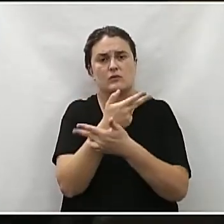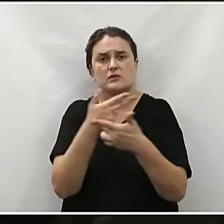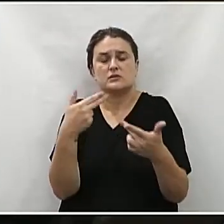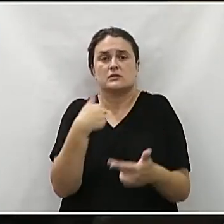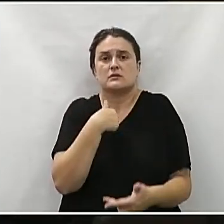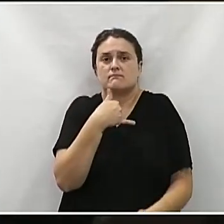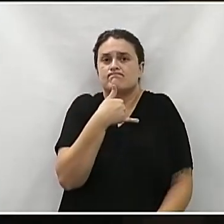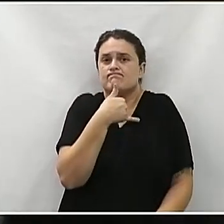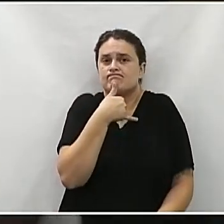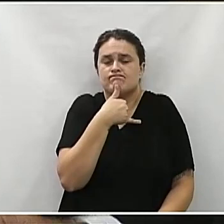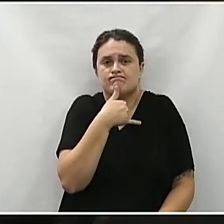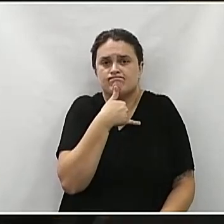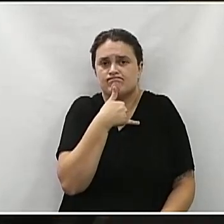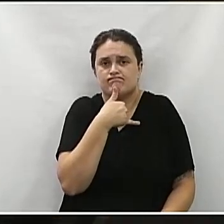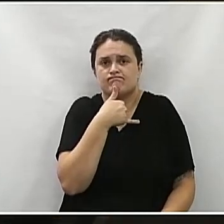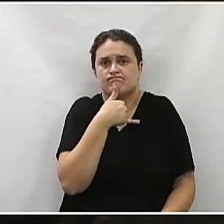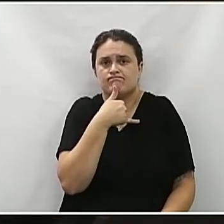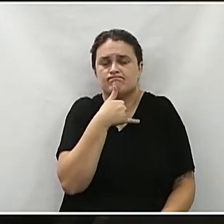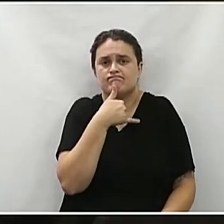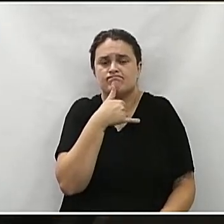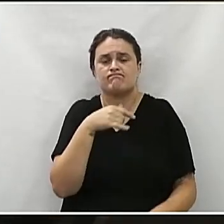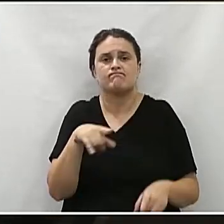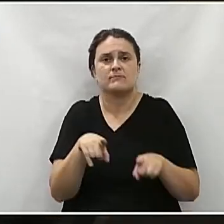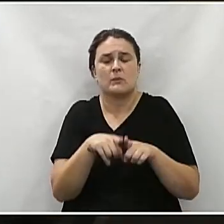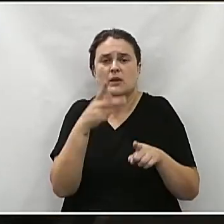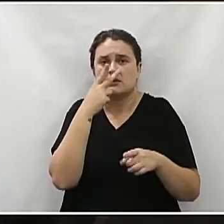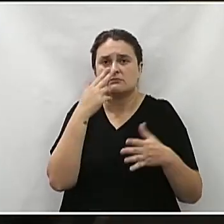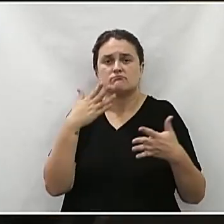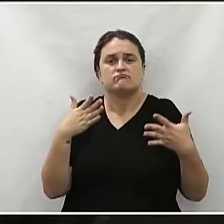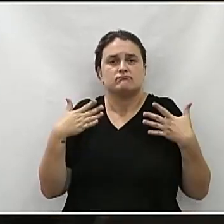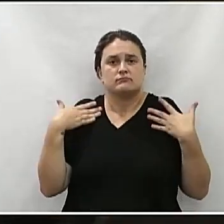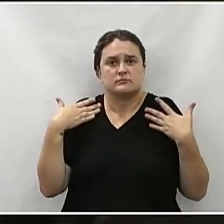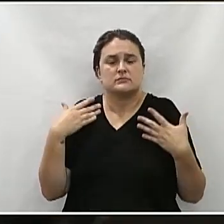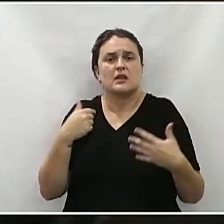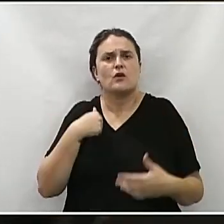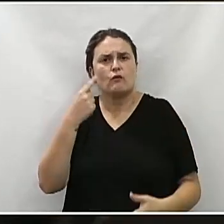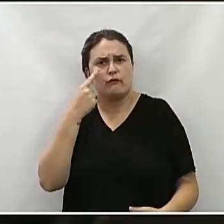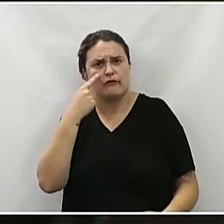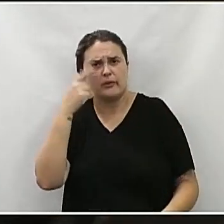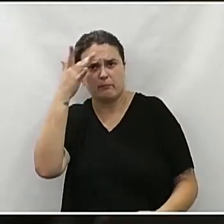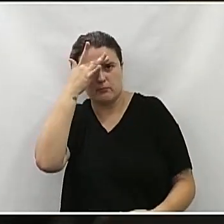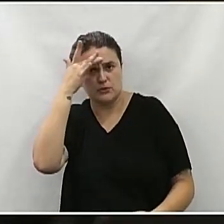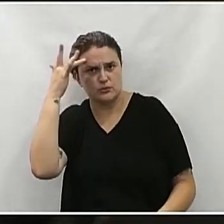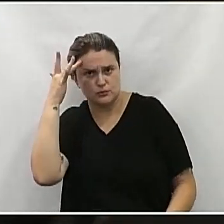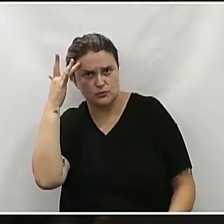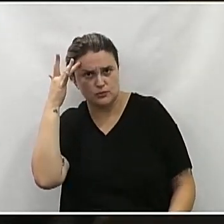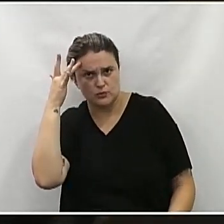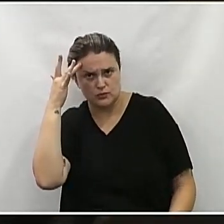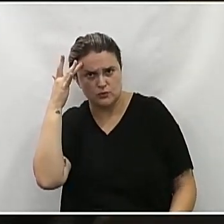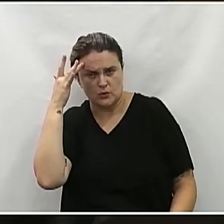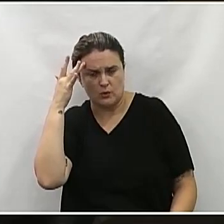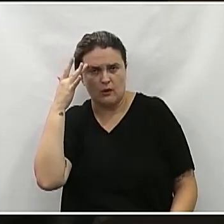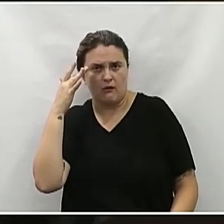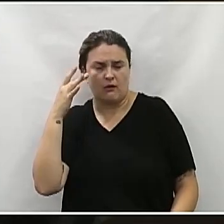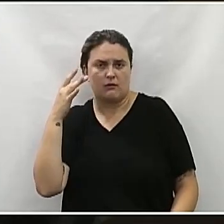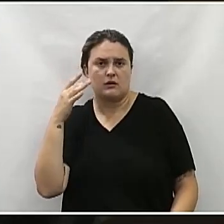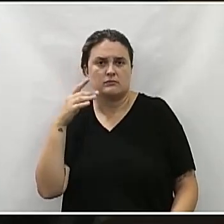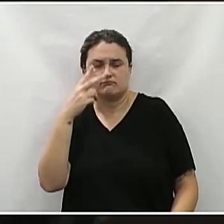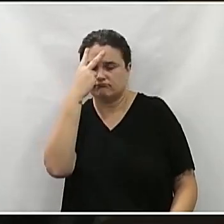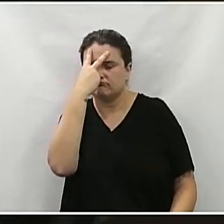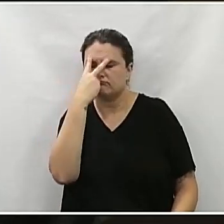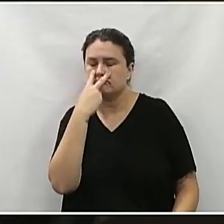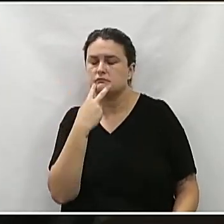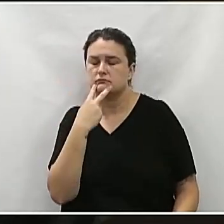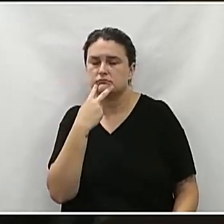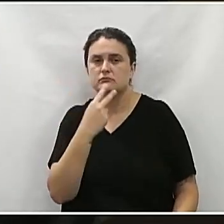deixou um pouco triste, um pouco chocado. Eu vi uma pessoa que tem necessidade especial, ela era cega,